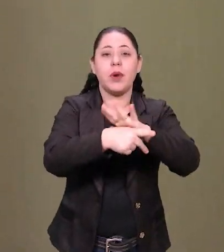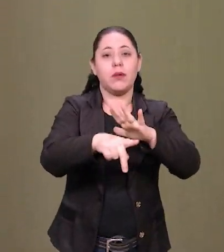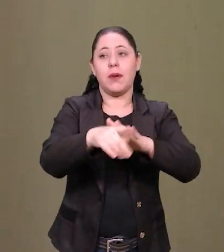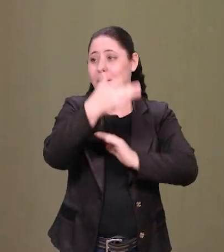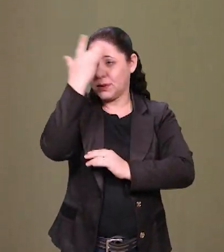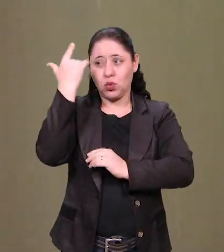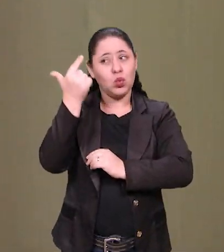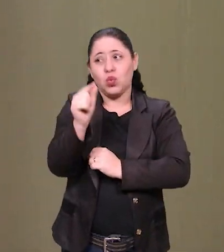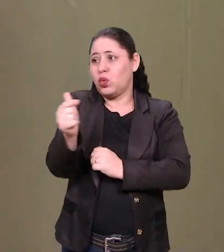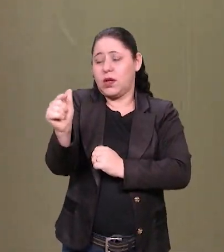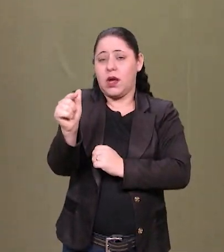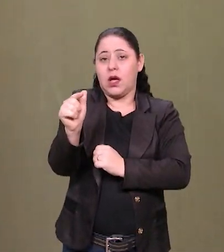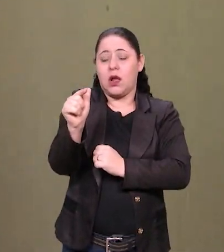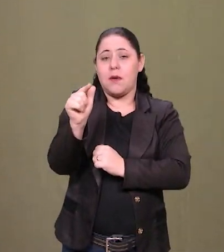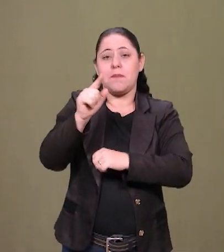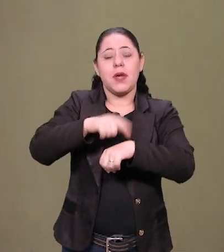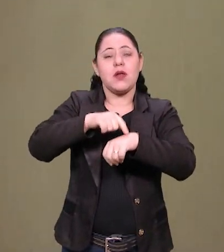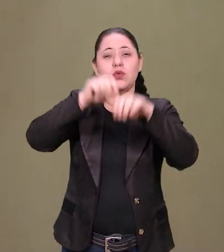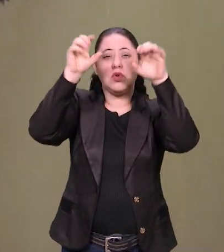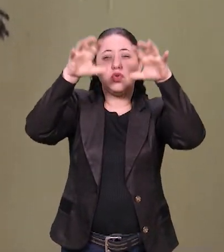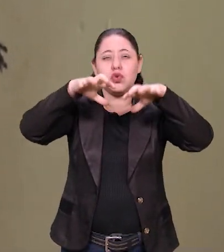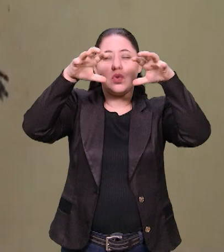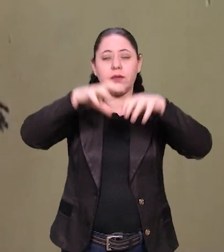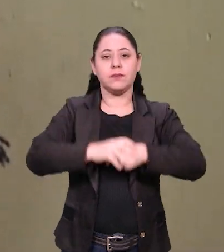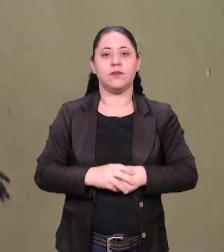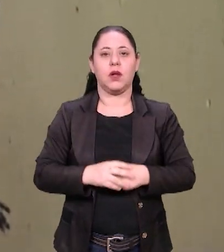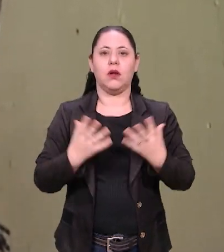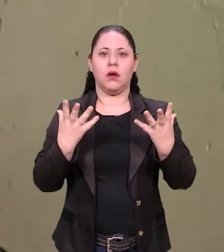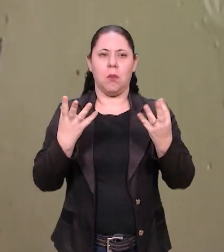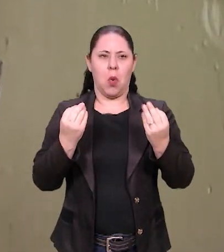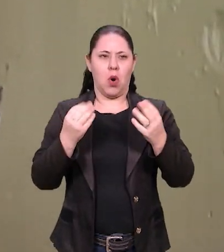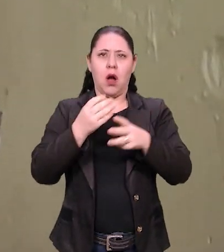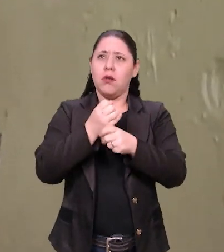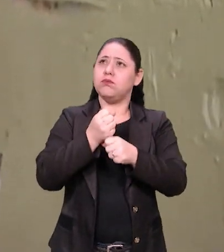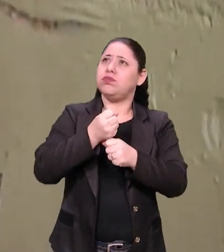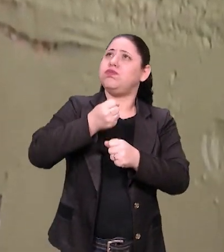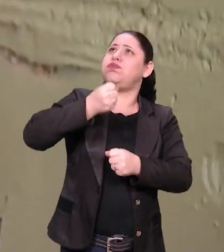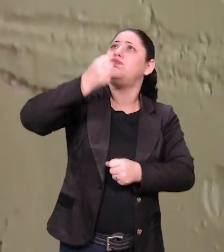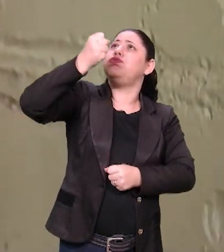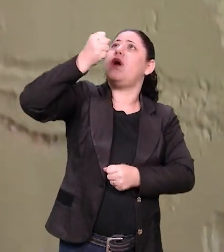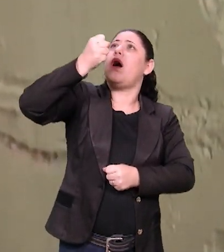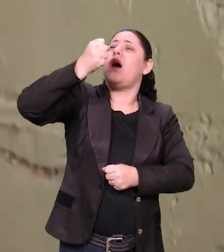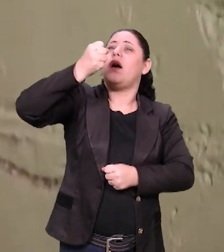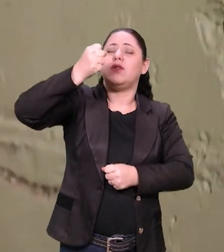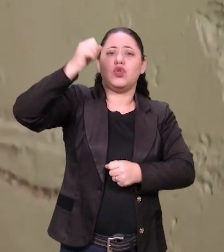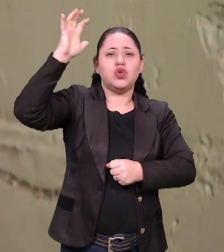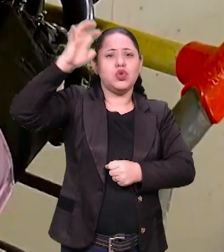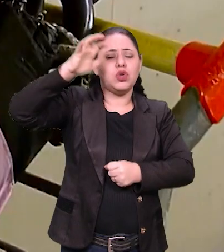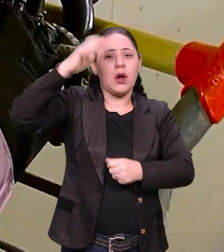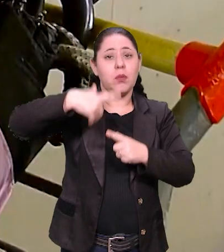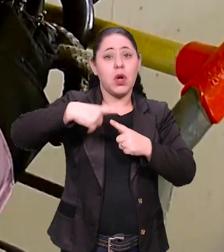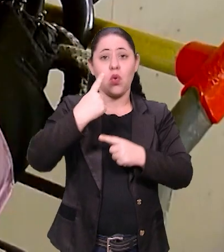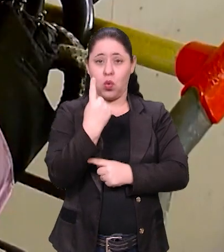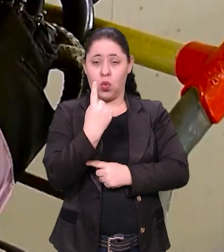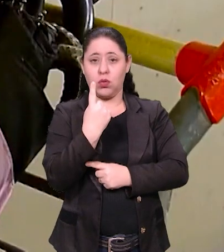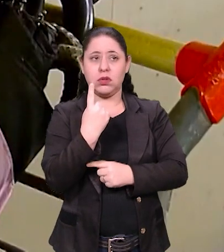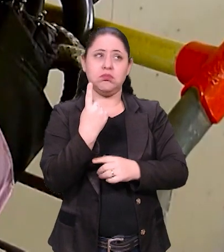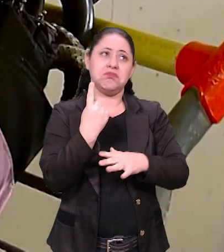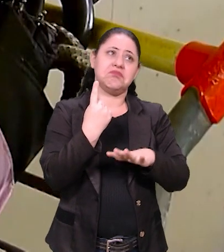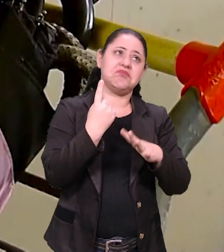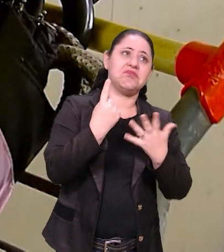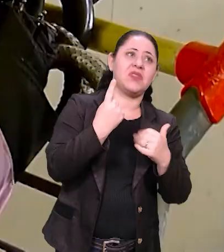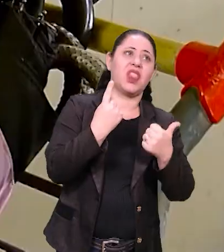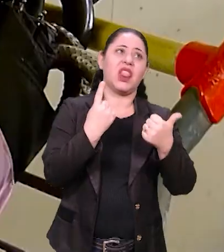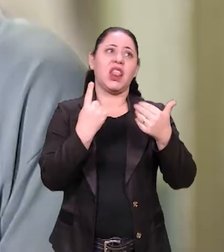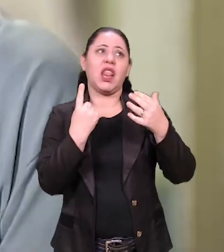quem não tem durante o período de chuvas. Chegavam muito guarda-chuva e a procura era pequena, porque um guarda-chuva custa